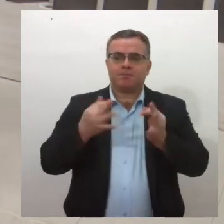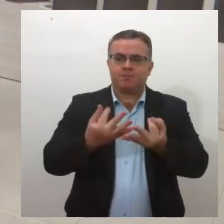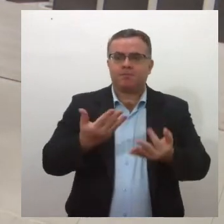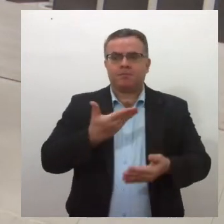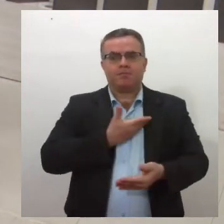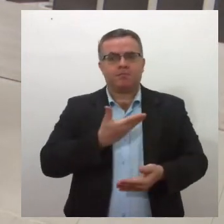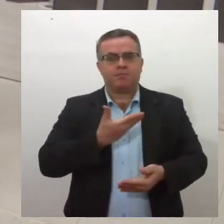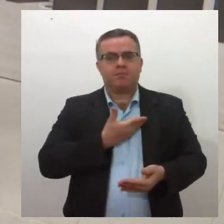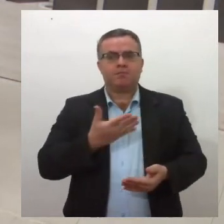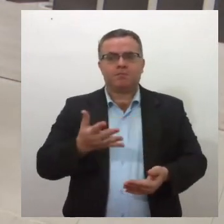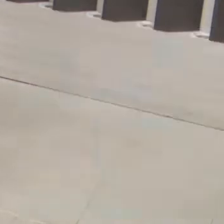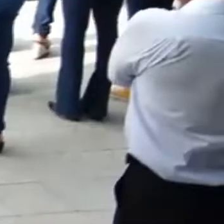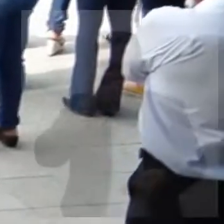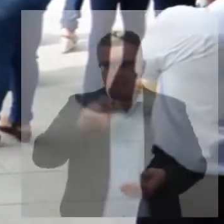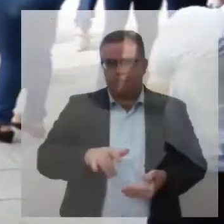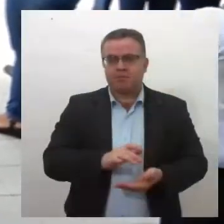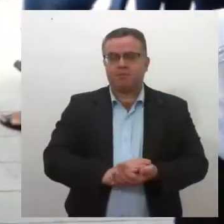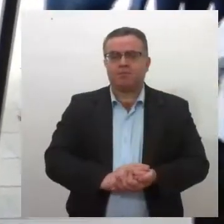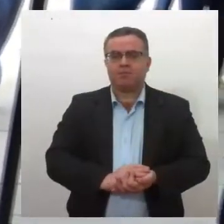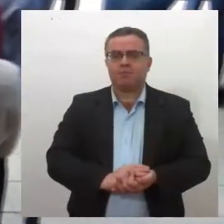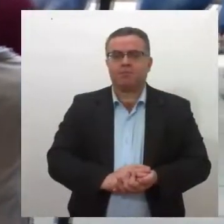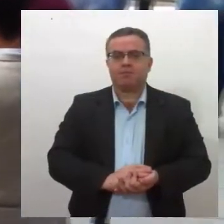amigos e admiradores.